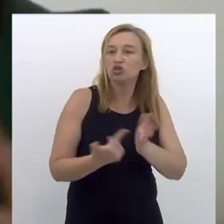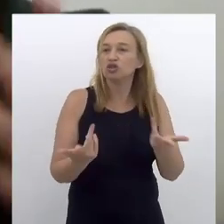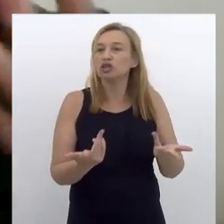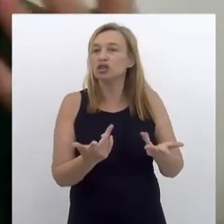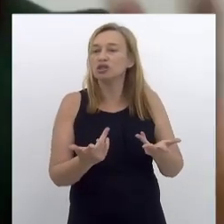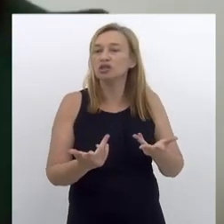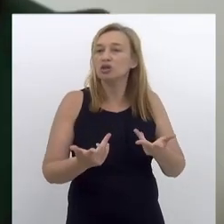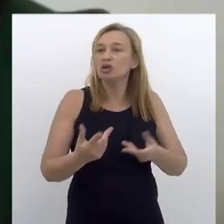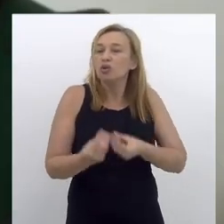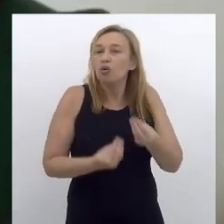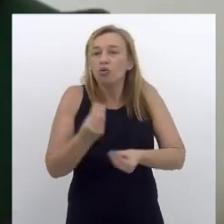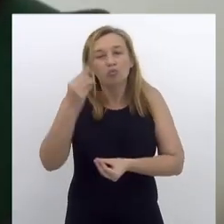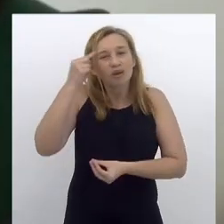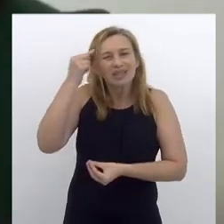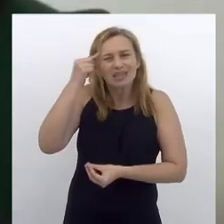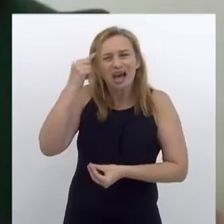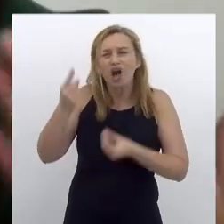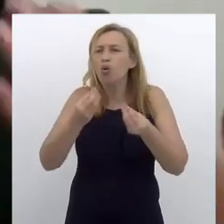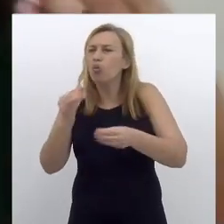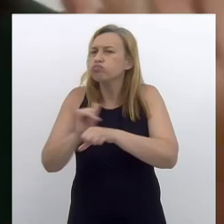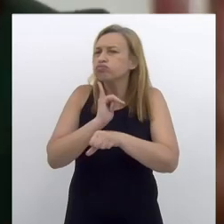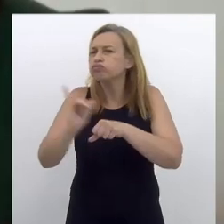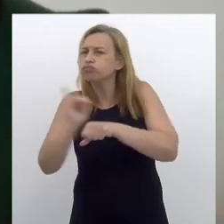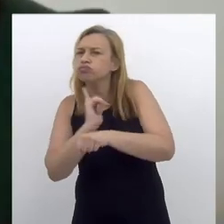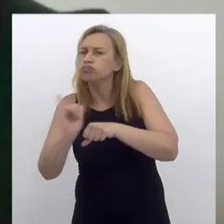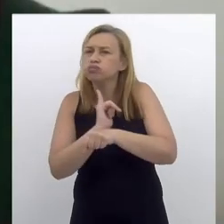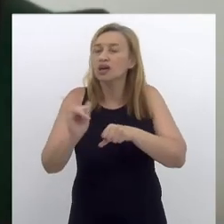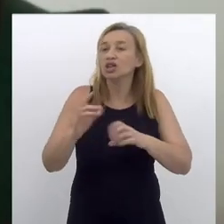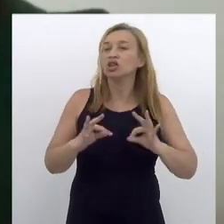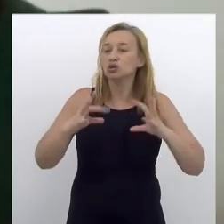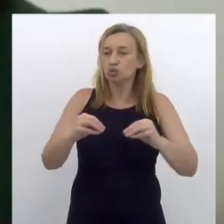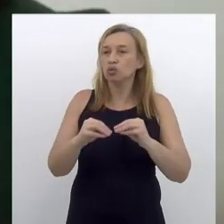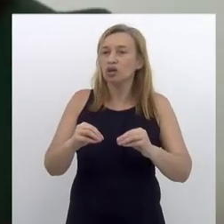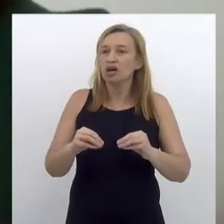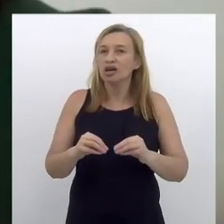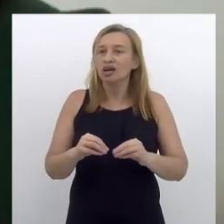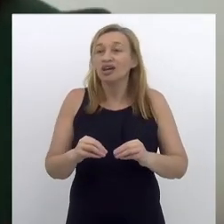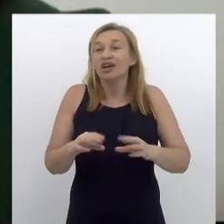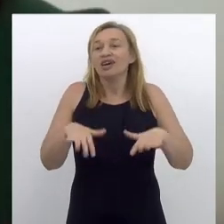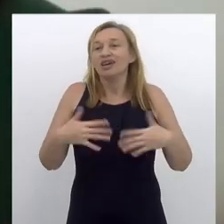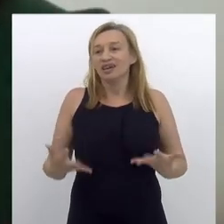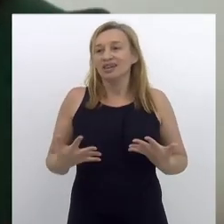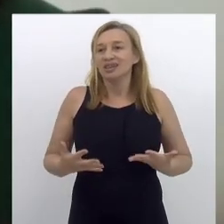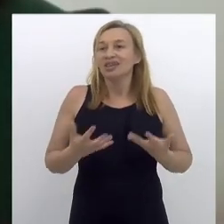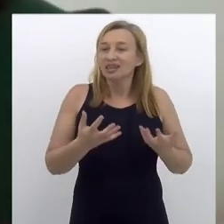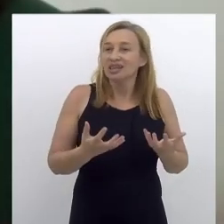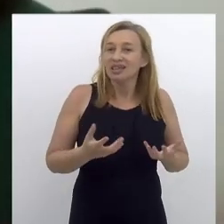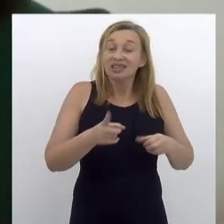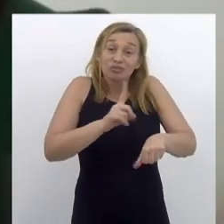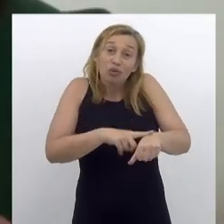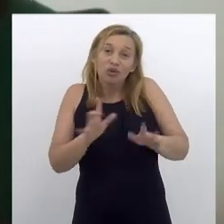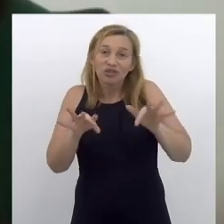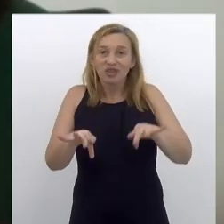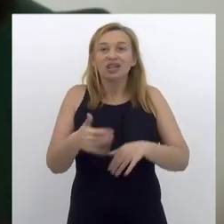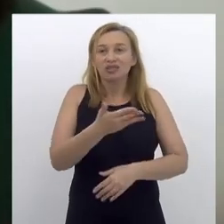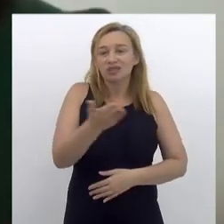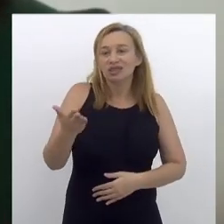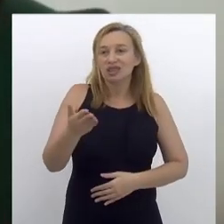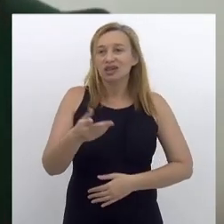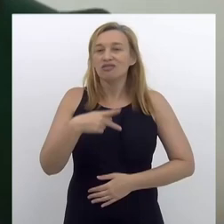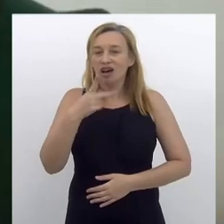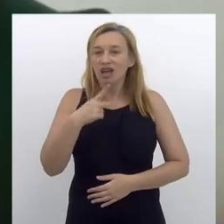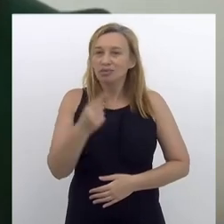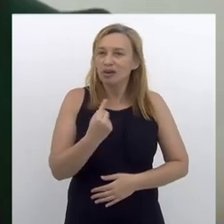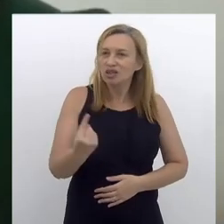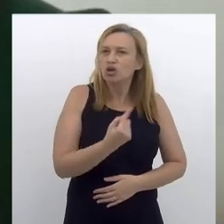projetos, trazendo uma forma de pensar como é que a gente projeta o futuro. Então, enfim, queria que você, nesses momentos finais